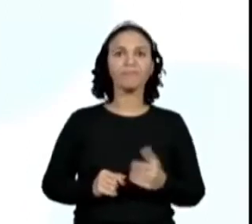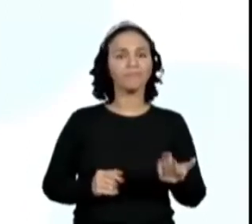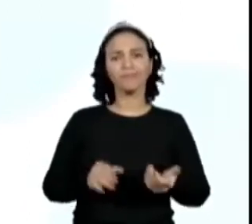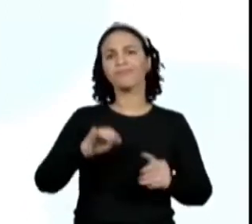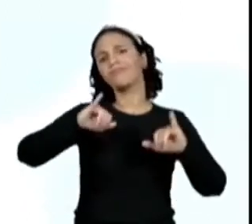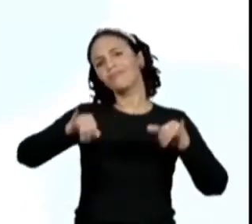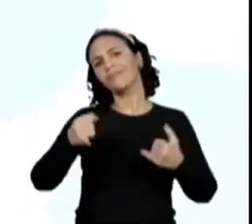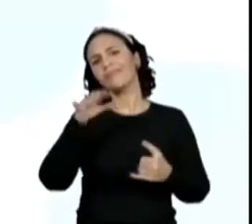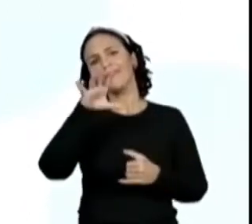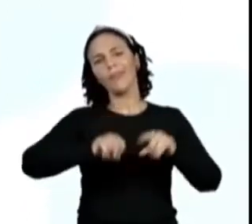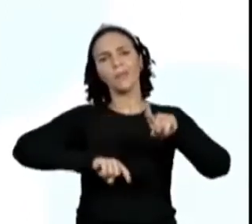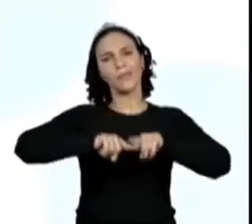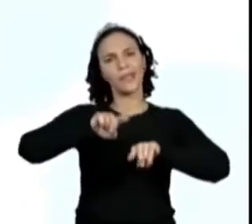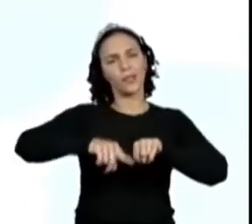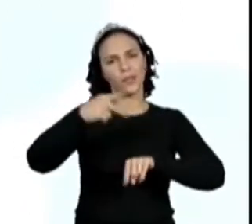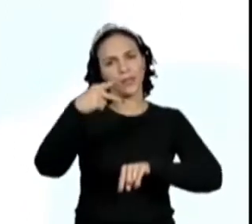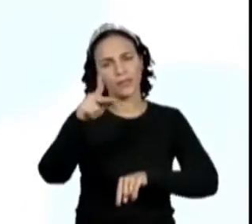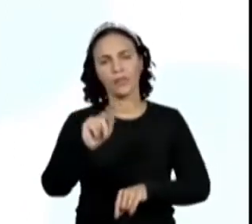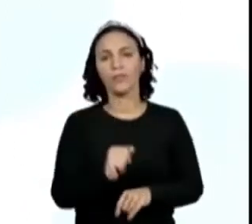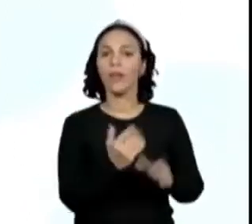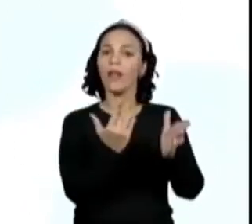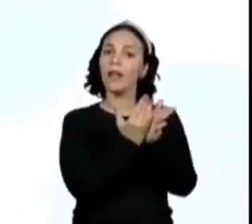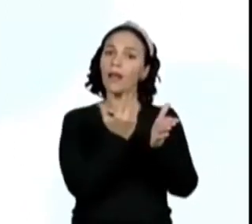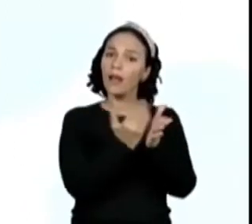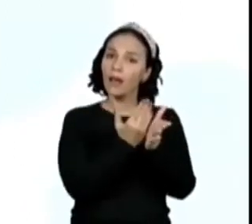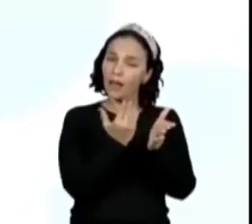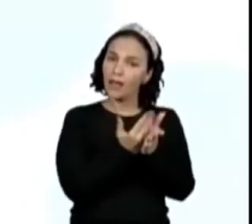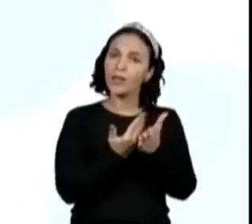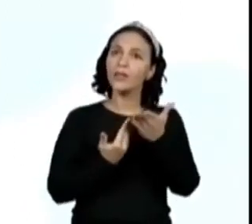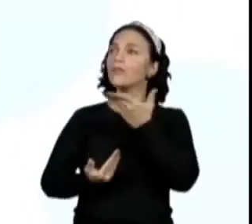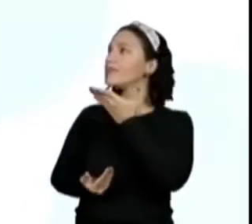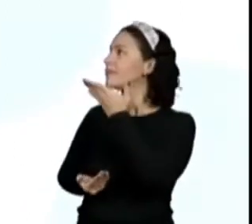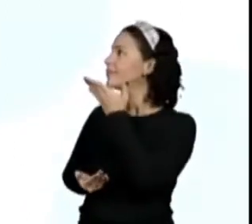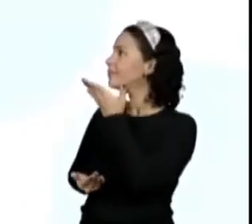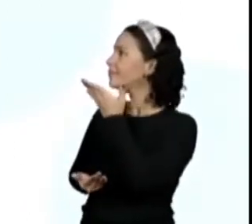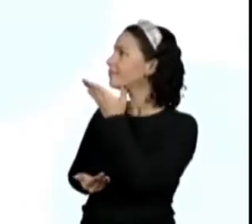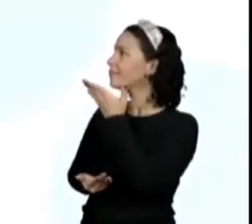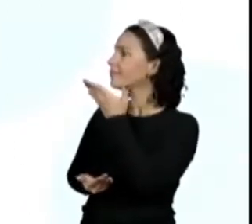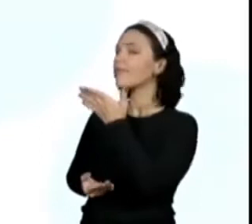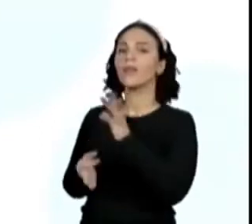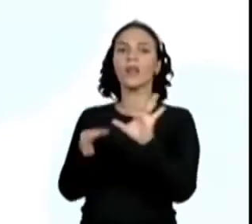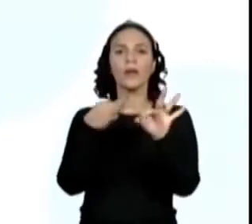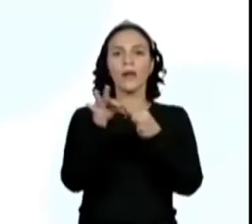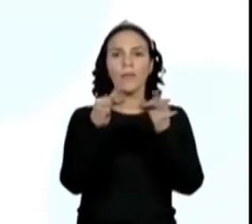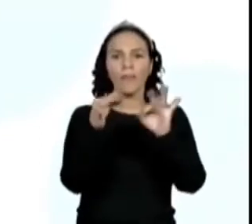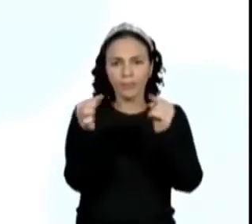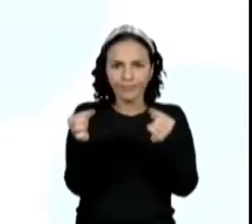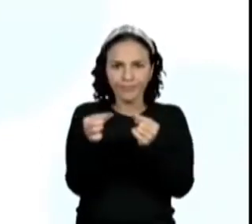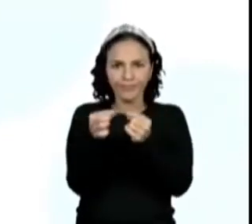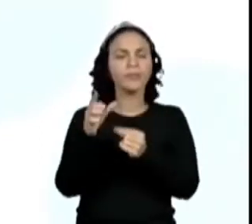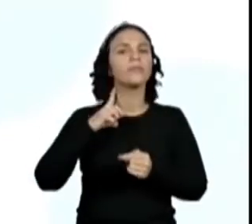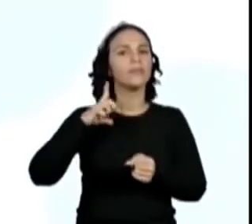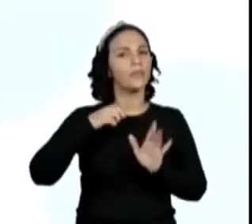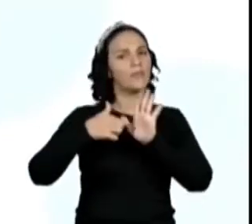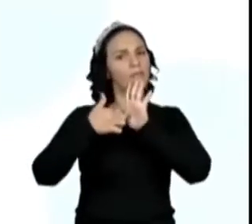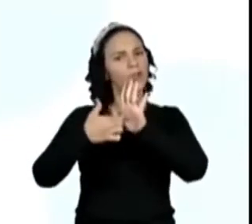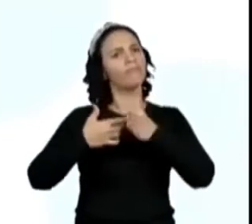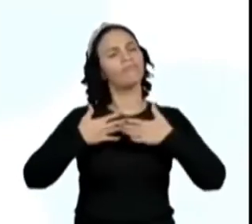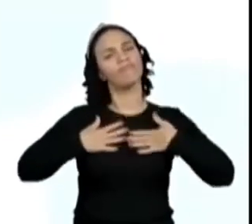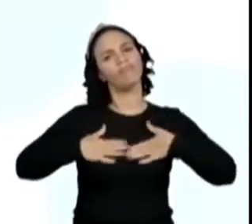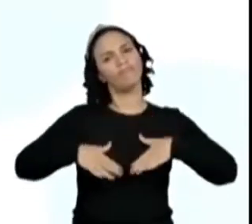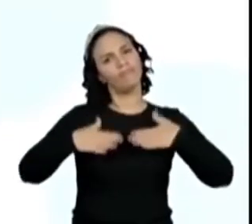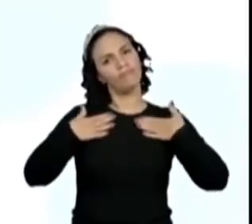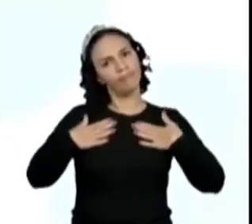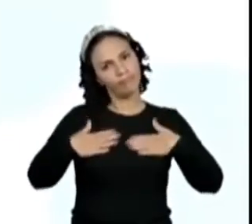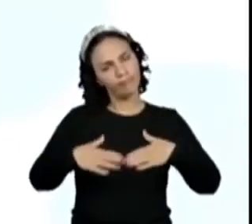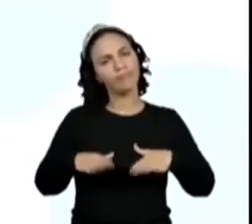Separa o material, como eu já falei. O livro do Aprender Sempre vai ter a página dentro do slide que a gente está fazendo aqui. Então, fica sossegado